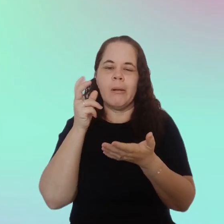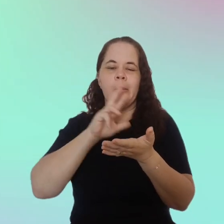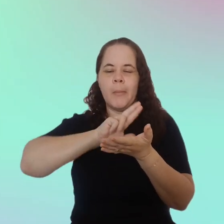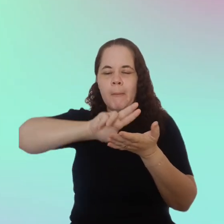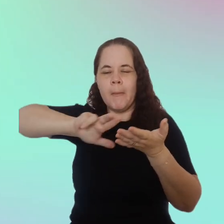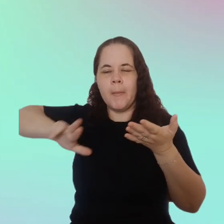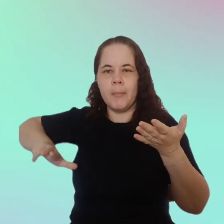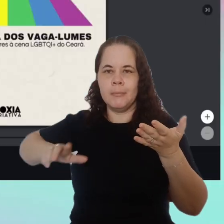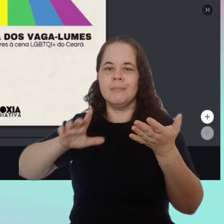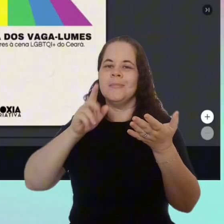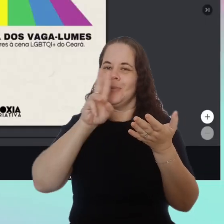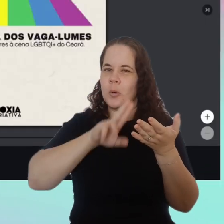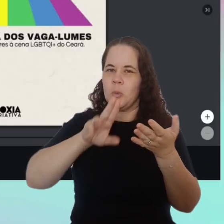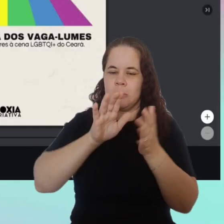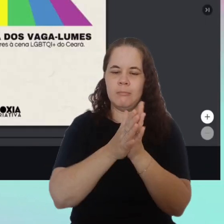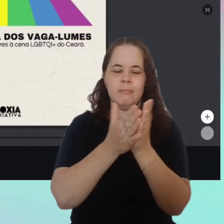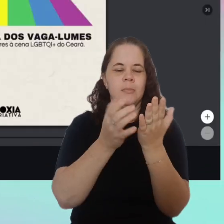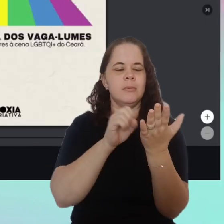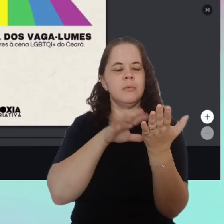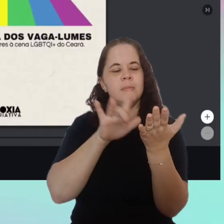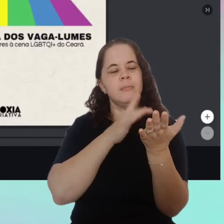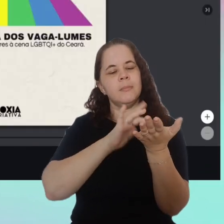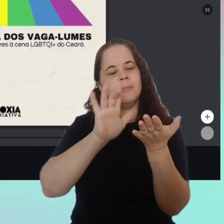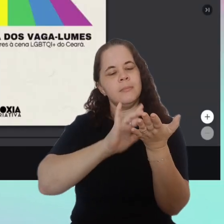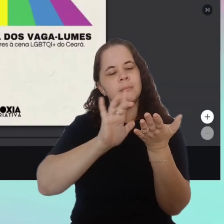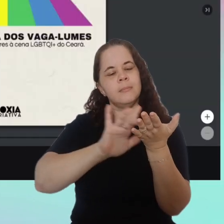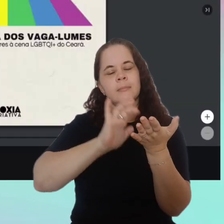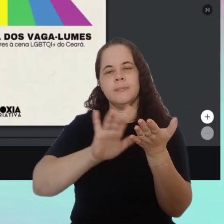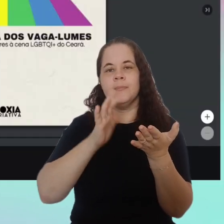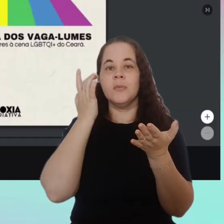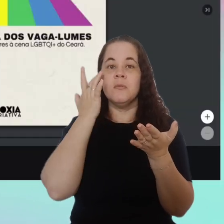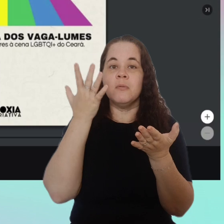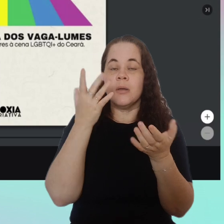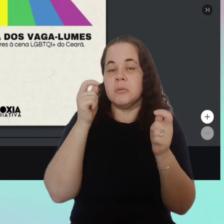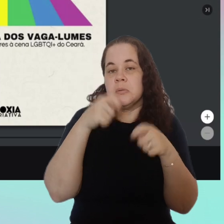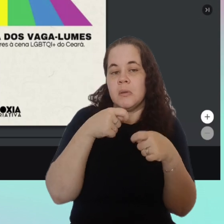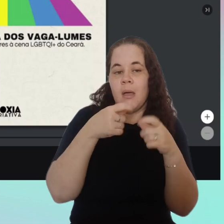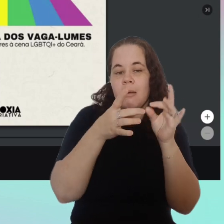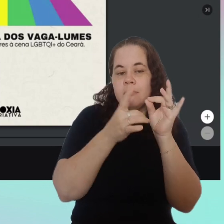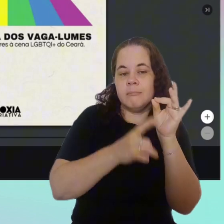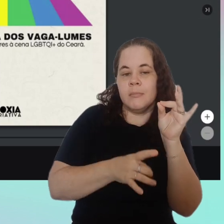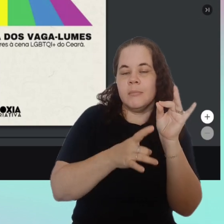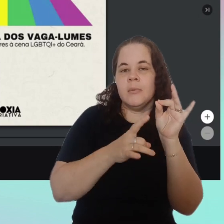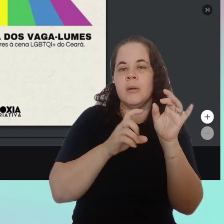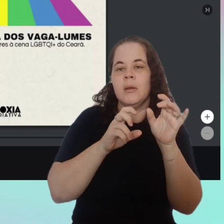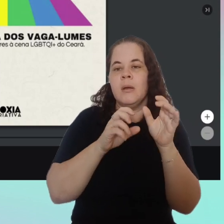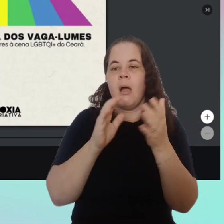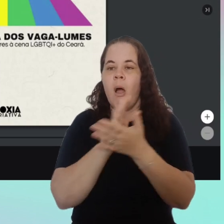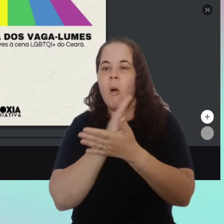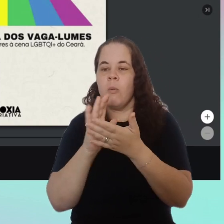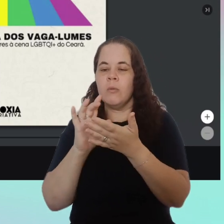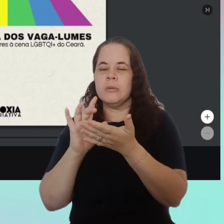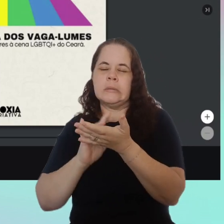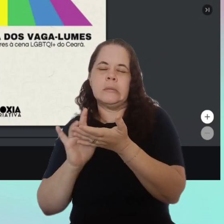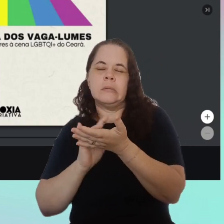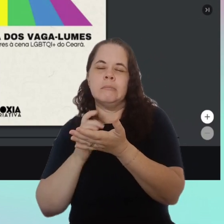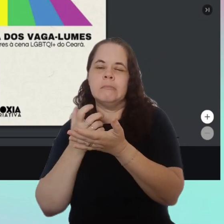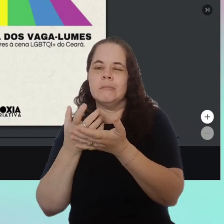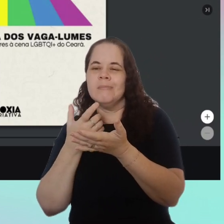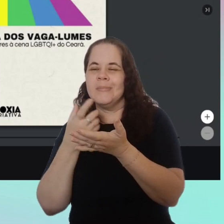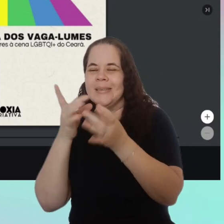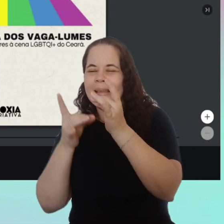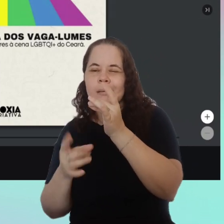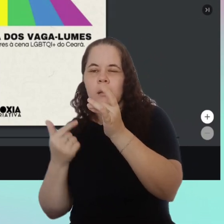podem descrever e fazer a leitura, e outros não, como no caso a descrição da imagem da capa, que é uma imagem artística,